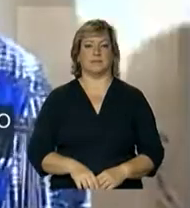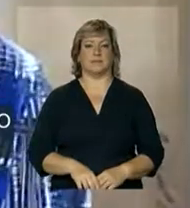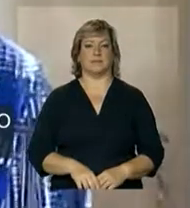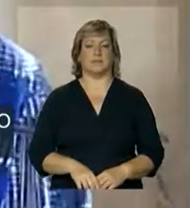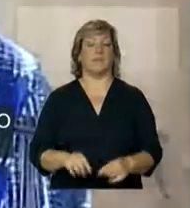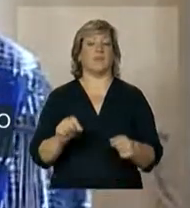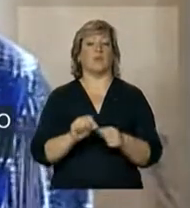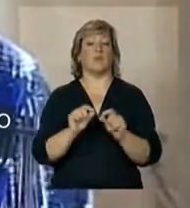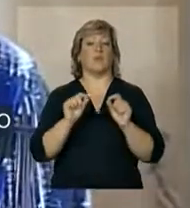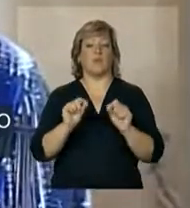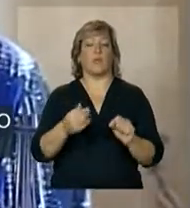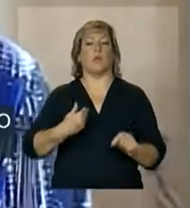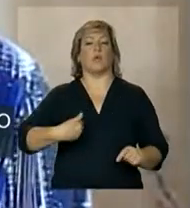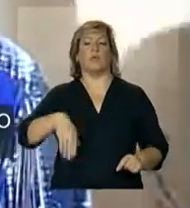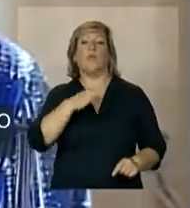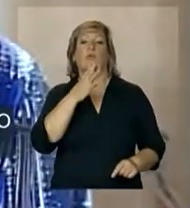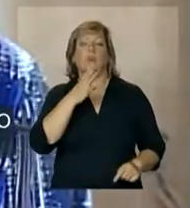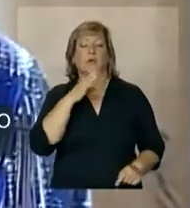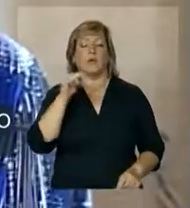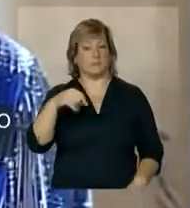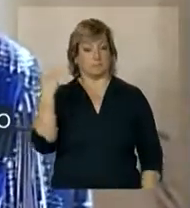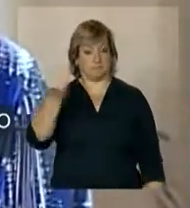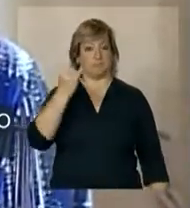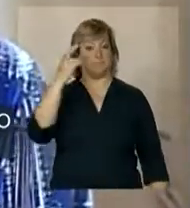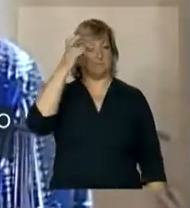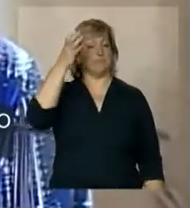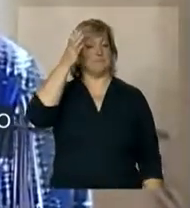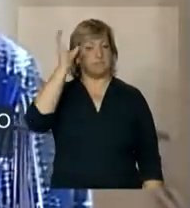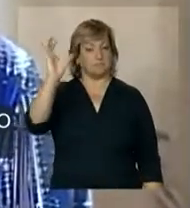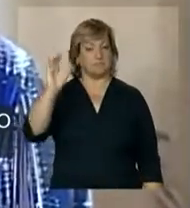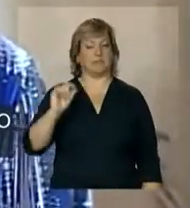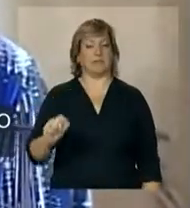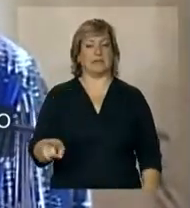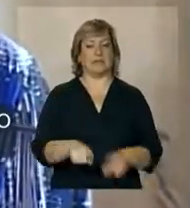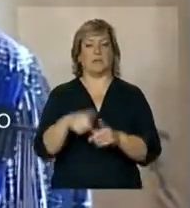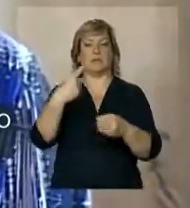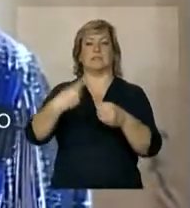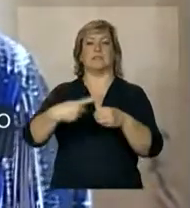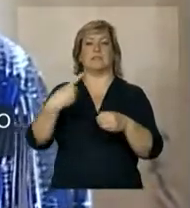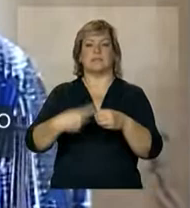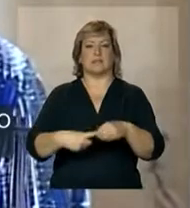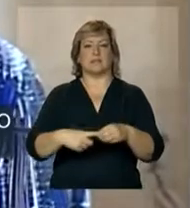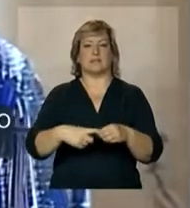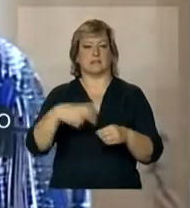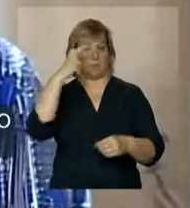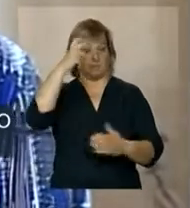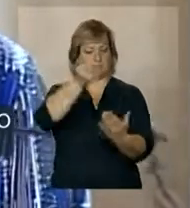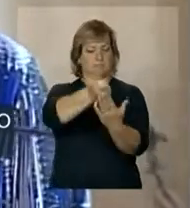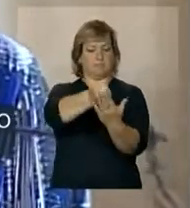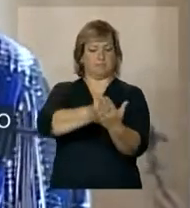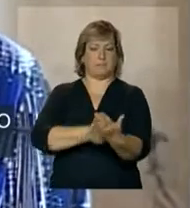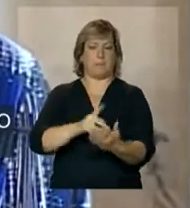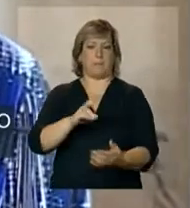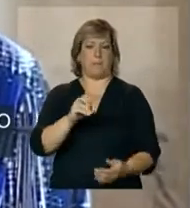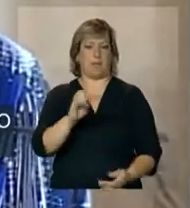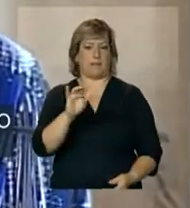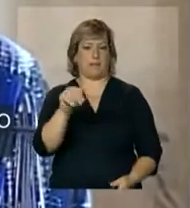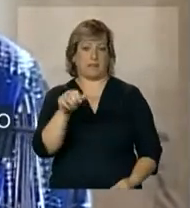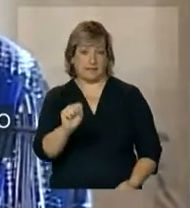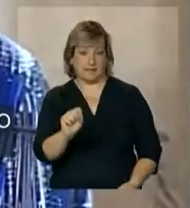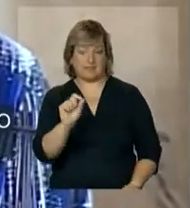além disso, a gente reconheça a importância cultural de uma cidade de poetas que